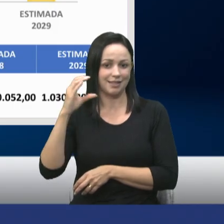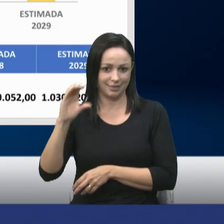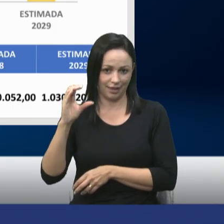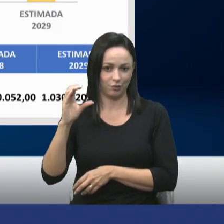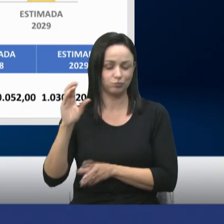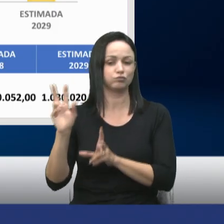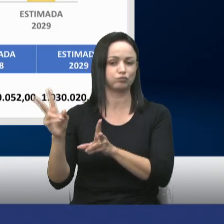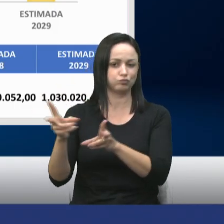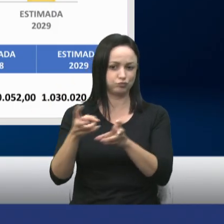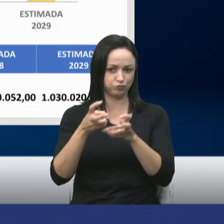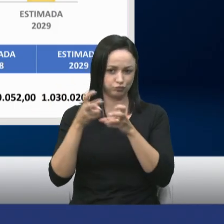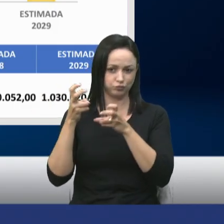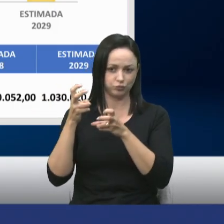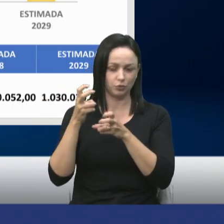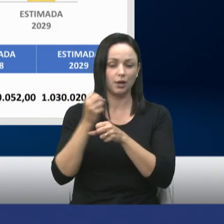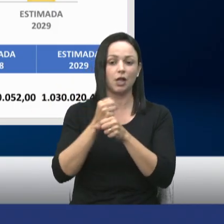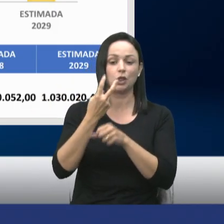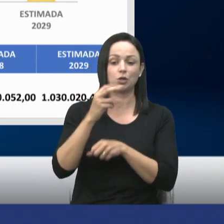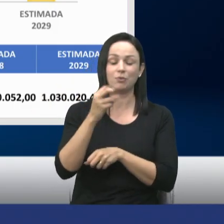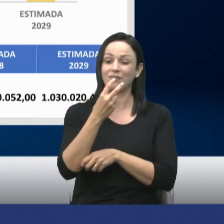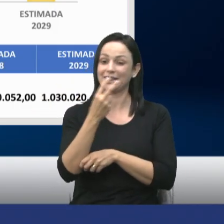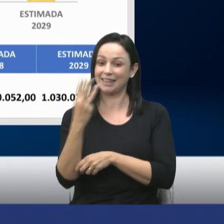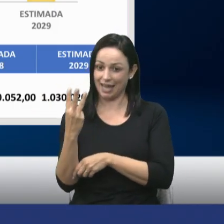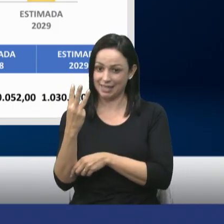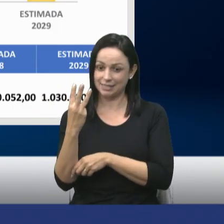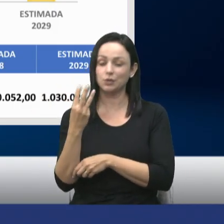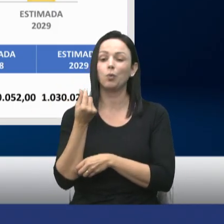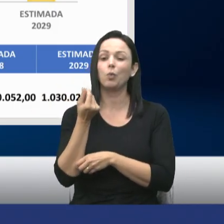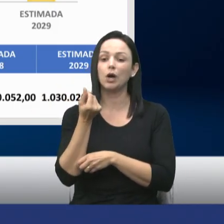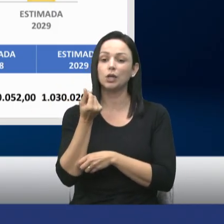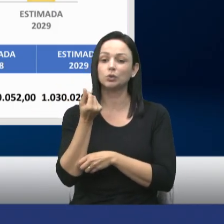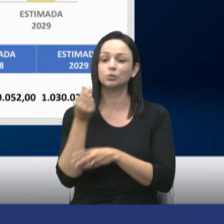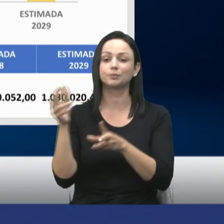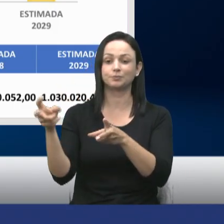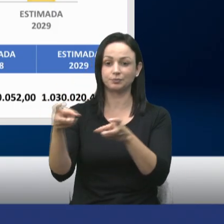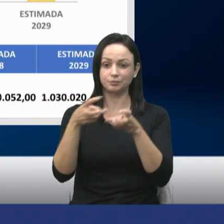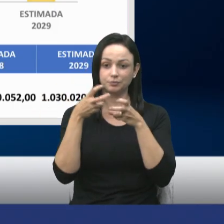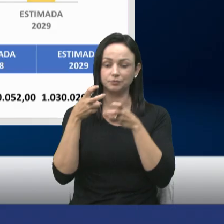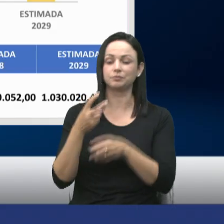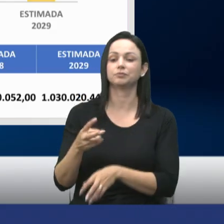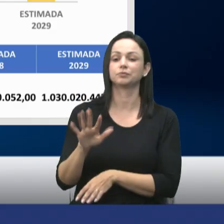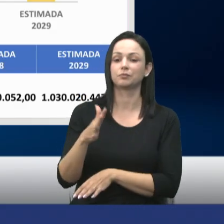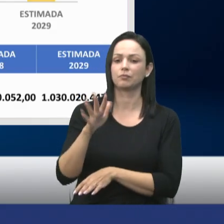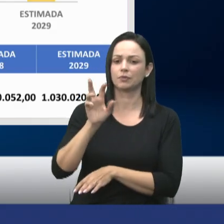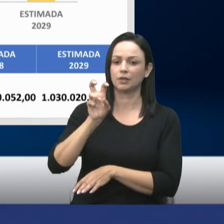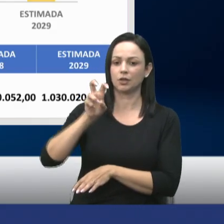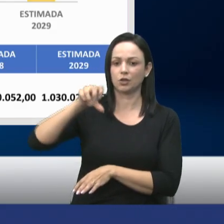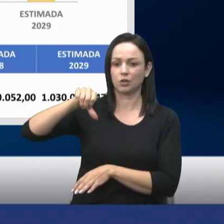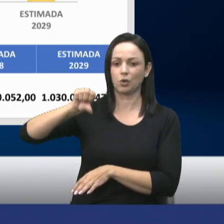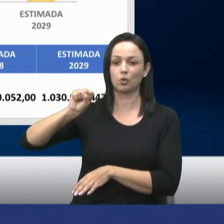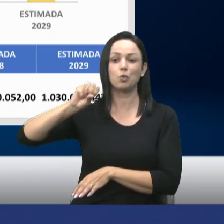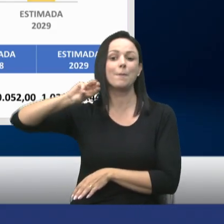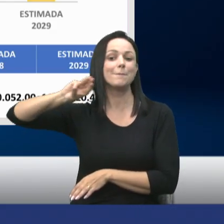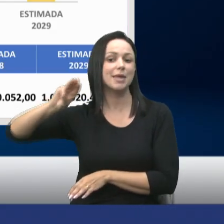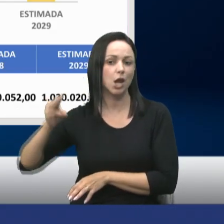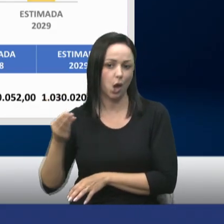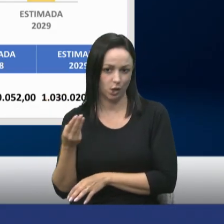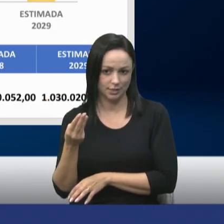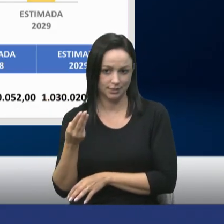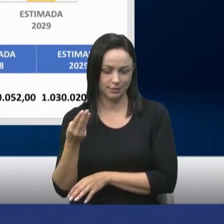575.619.986,53. Em 2023, nós arrecadamos aproximadamente 598 milhões.